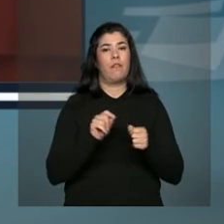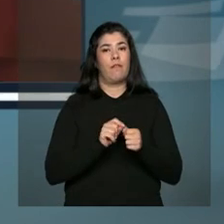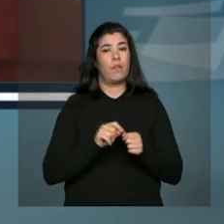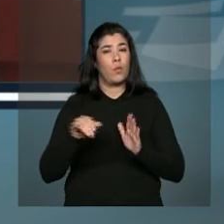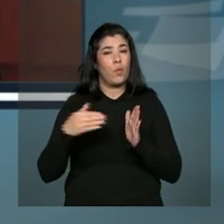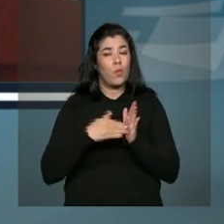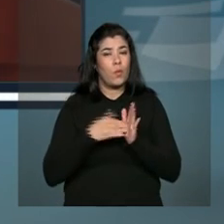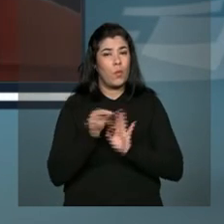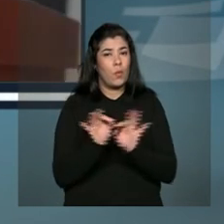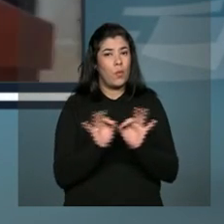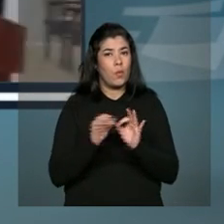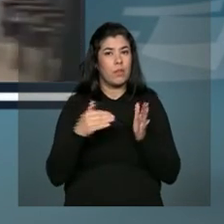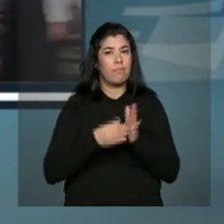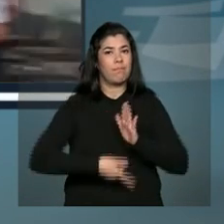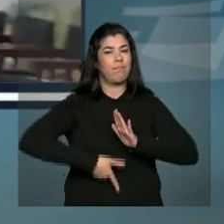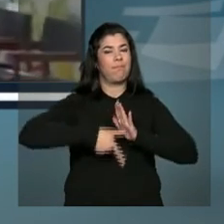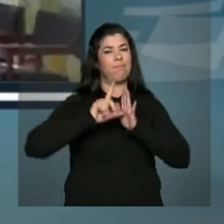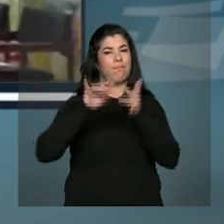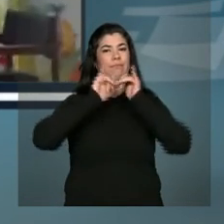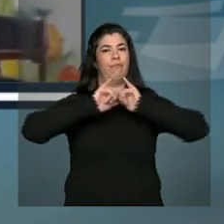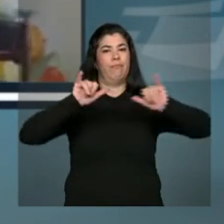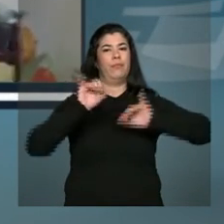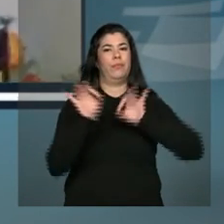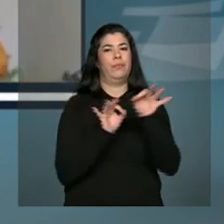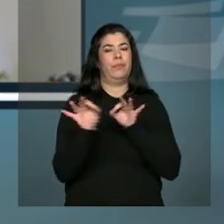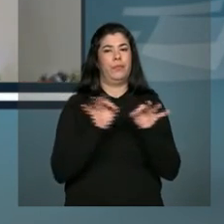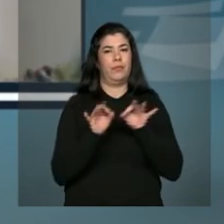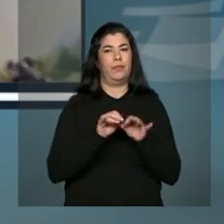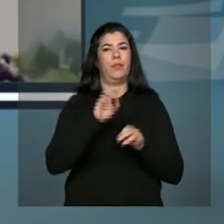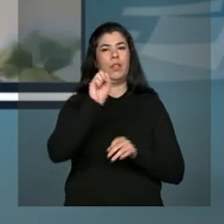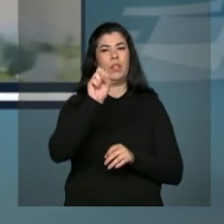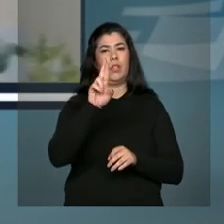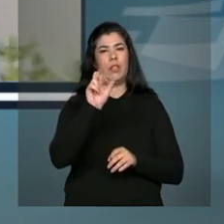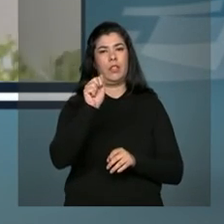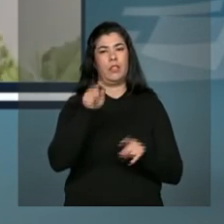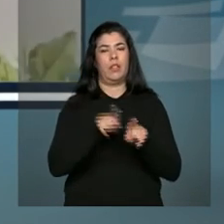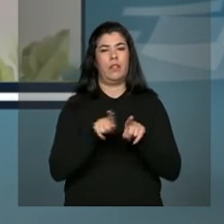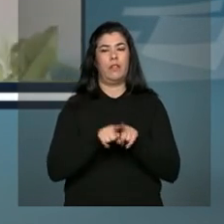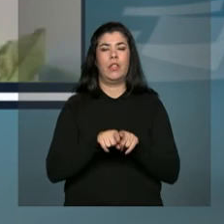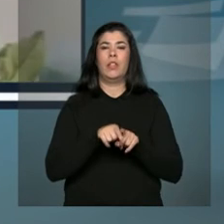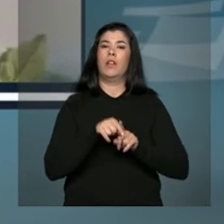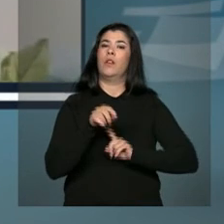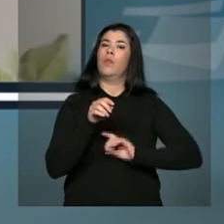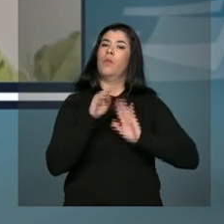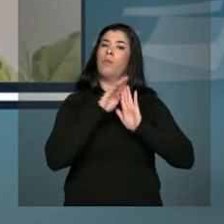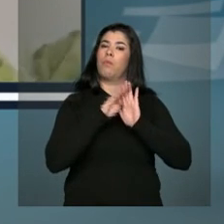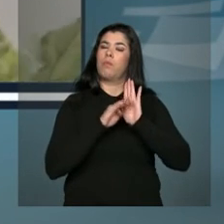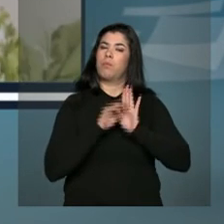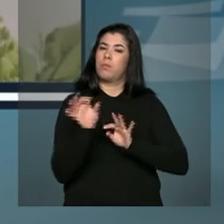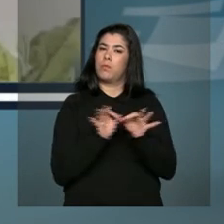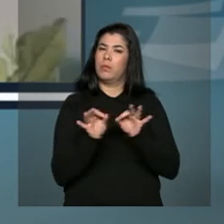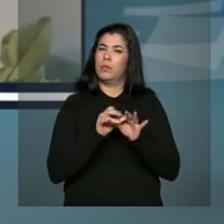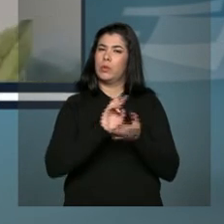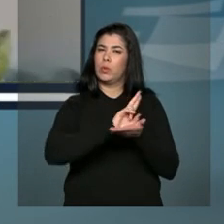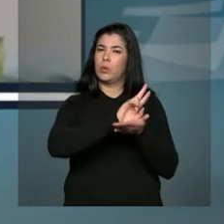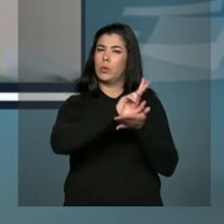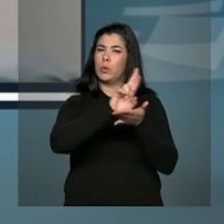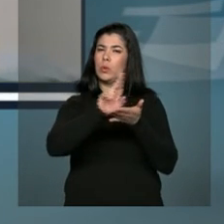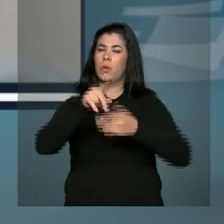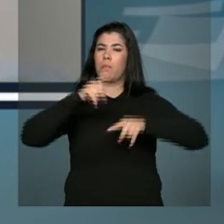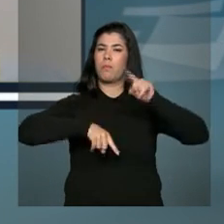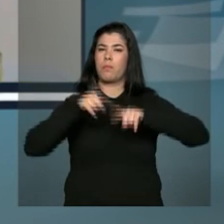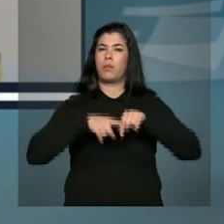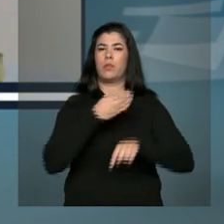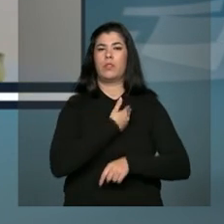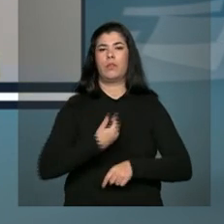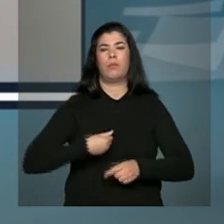últimos preparativos para o lançamento do Plano Safra da Agricultura Familiar. Um plano que envolve, como eu disse, uma série de políticas